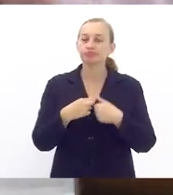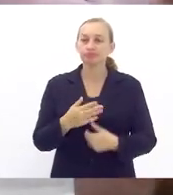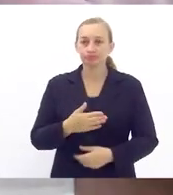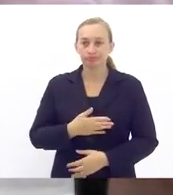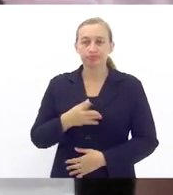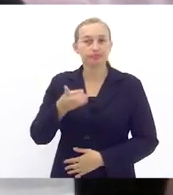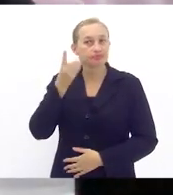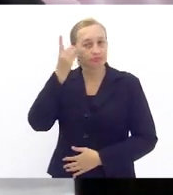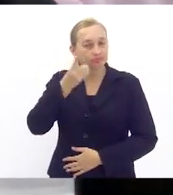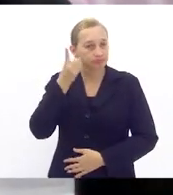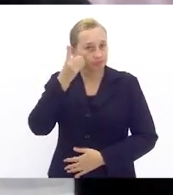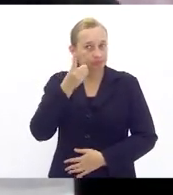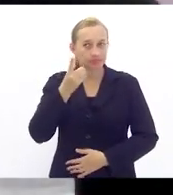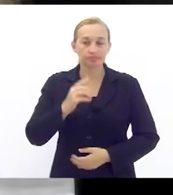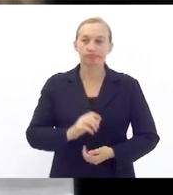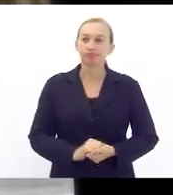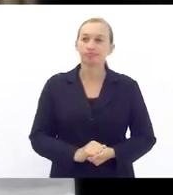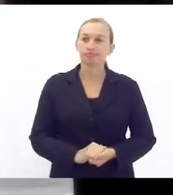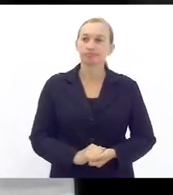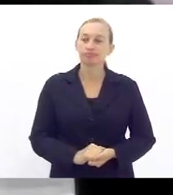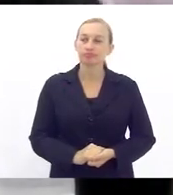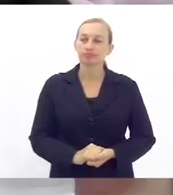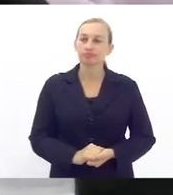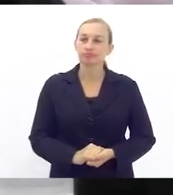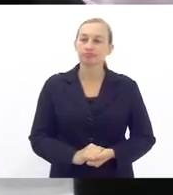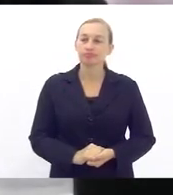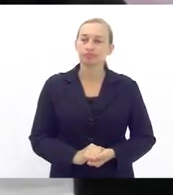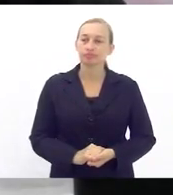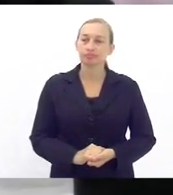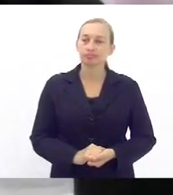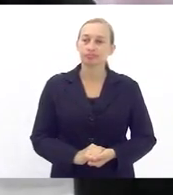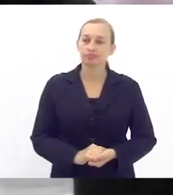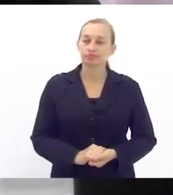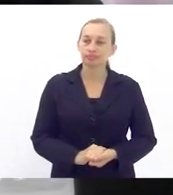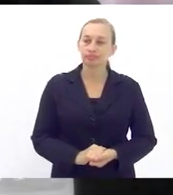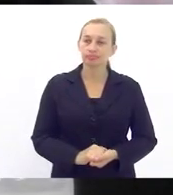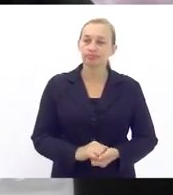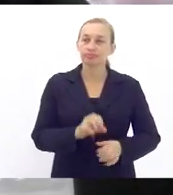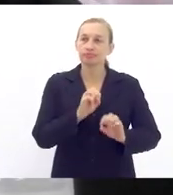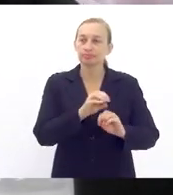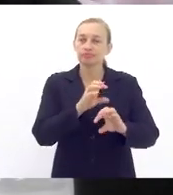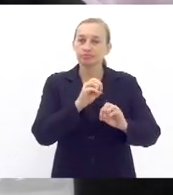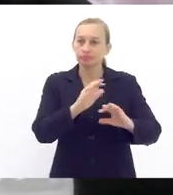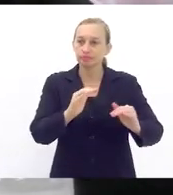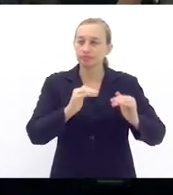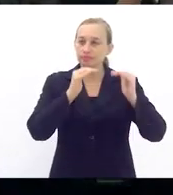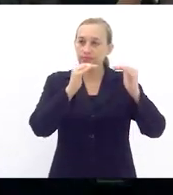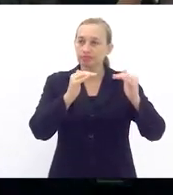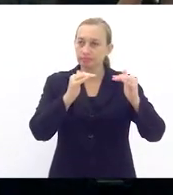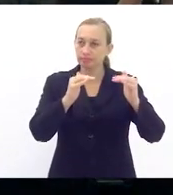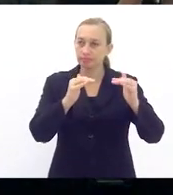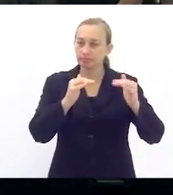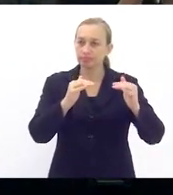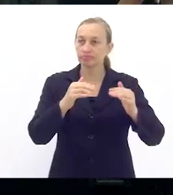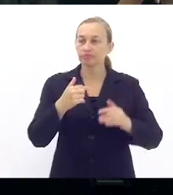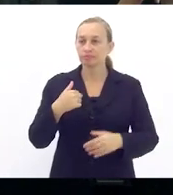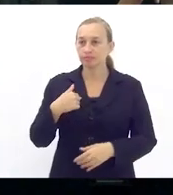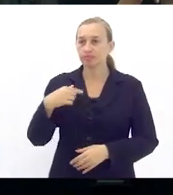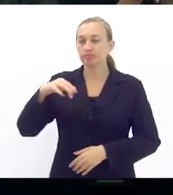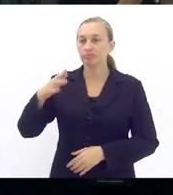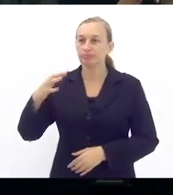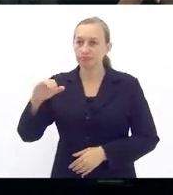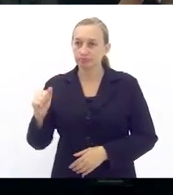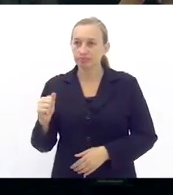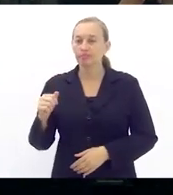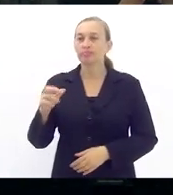deputada um desejo da primeira ensinando superior logo que eu trouxe a massa tá aqui o Rodrigo